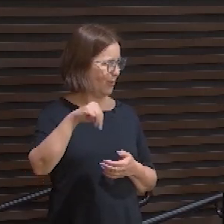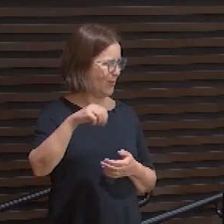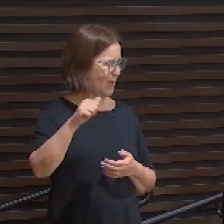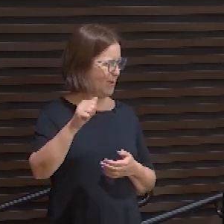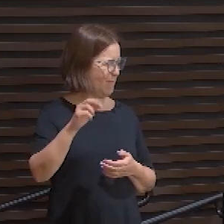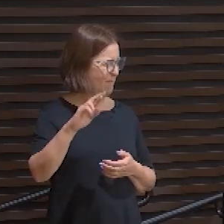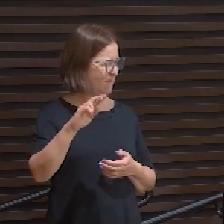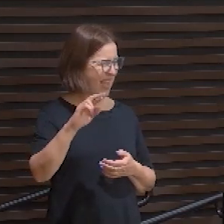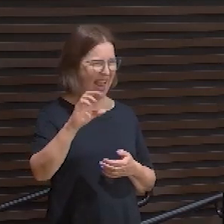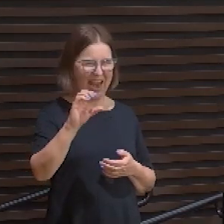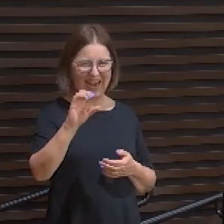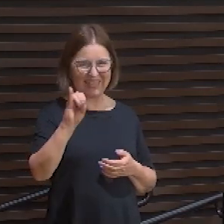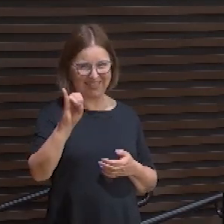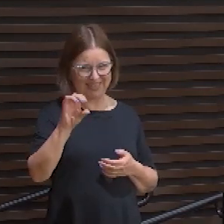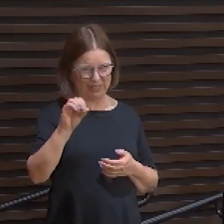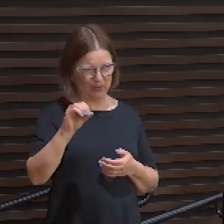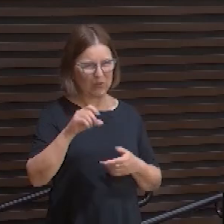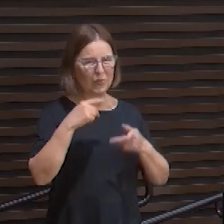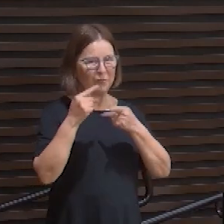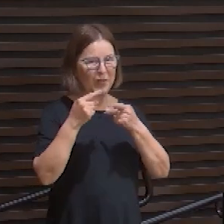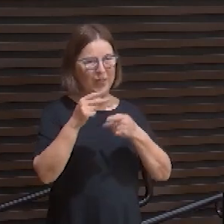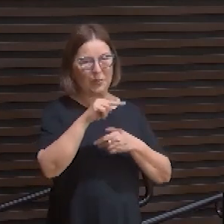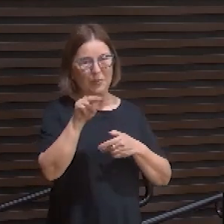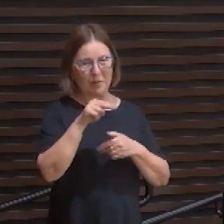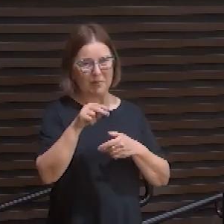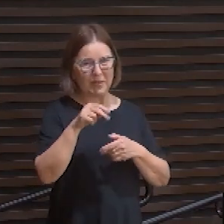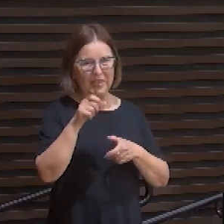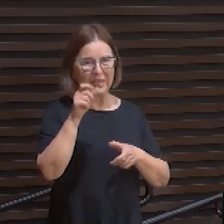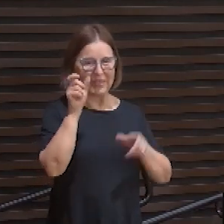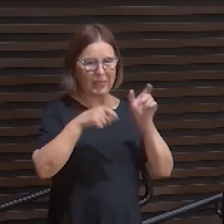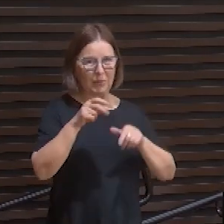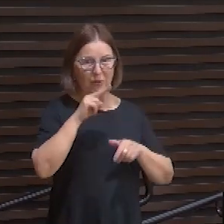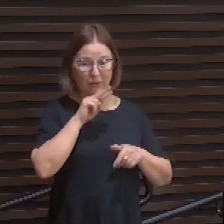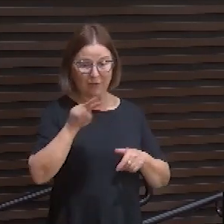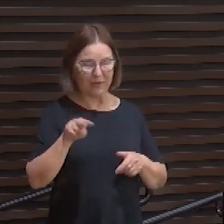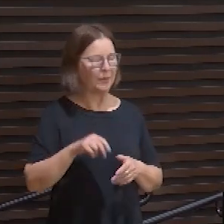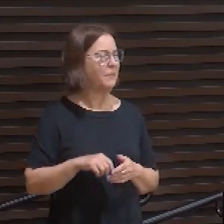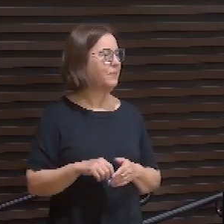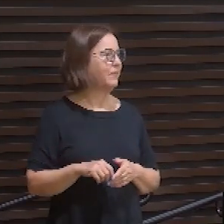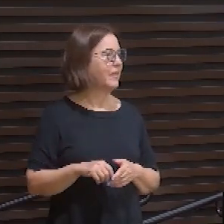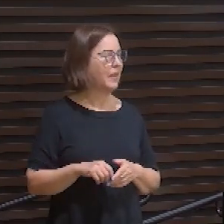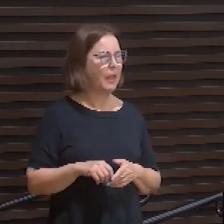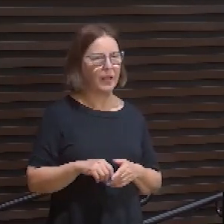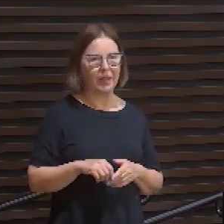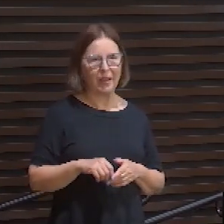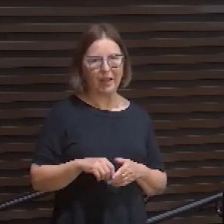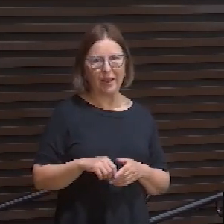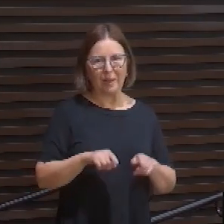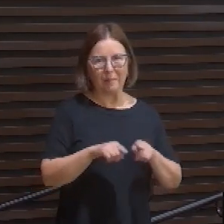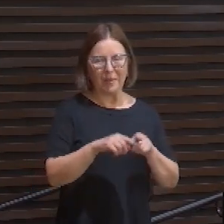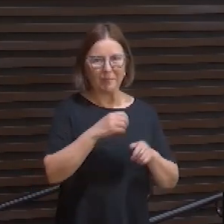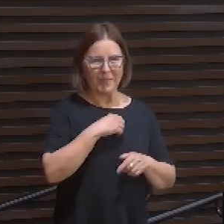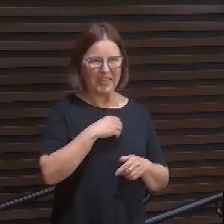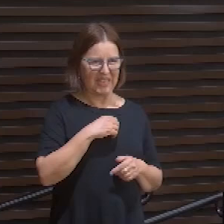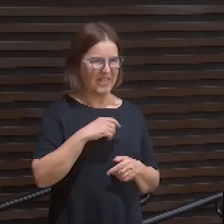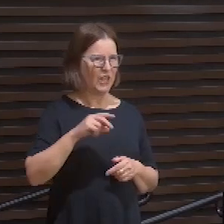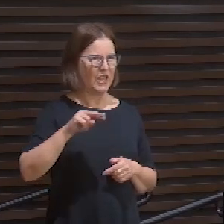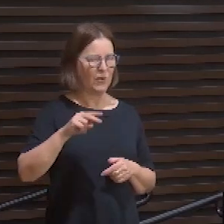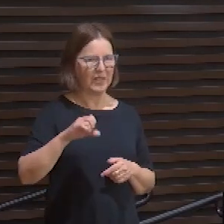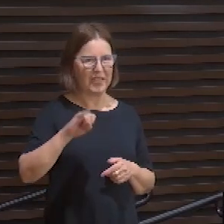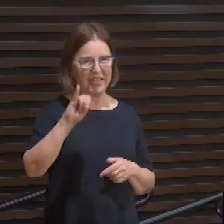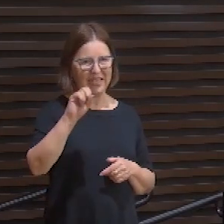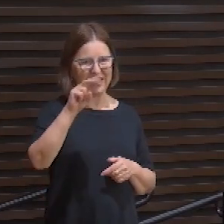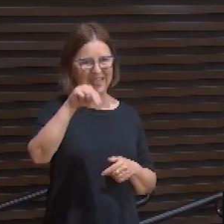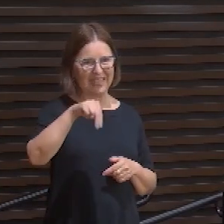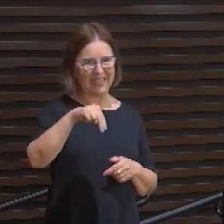frente aqui. Mas a iniquidade do Glênio é igual à da Ingrid. Nós todos temos a